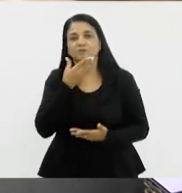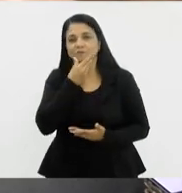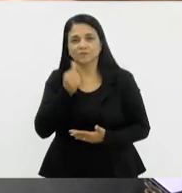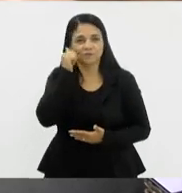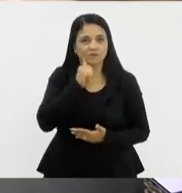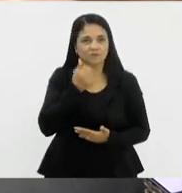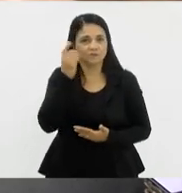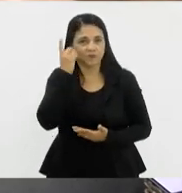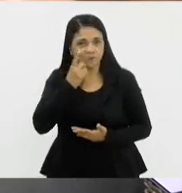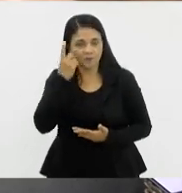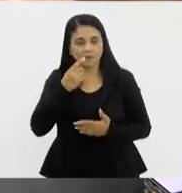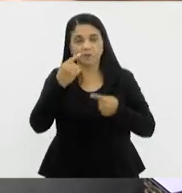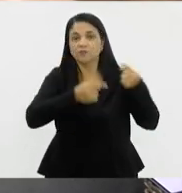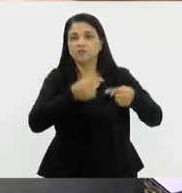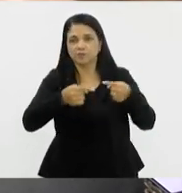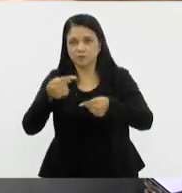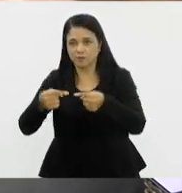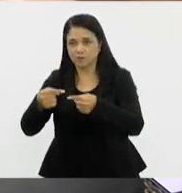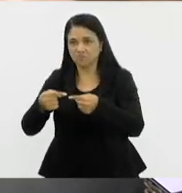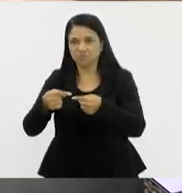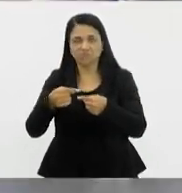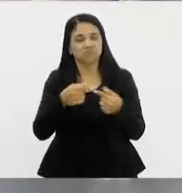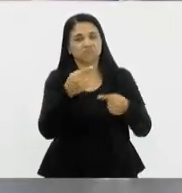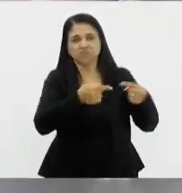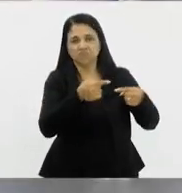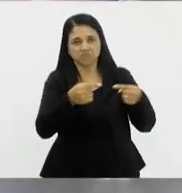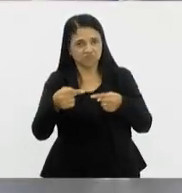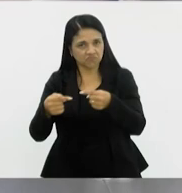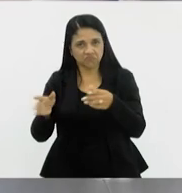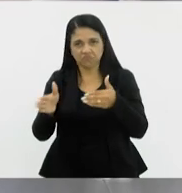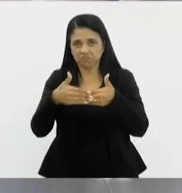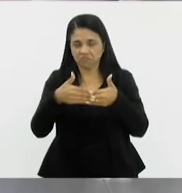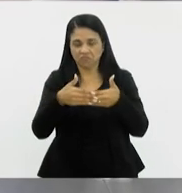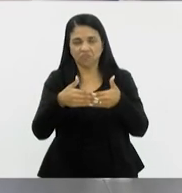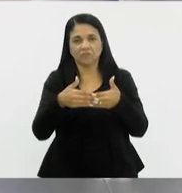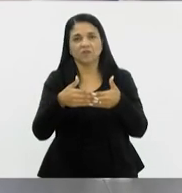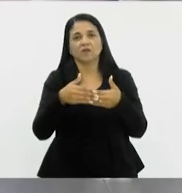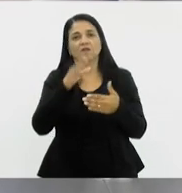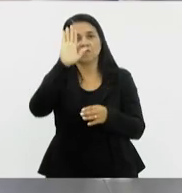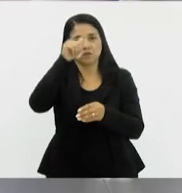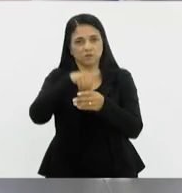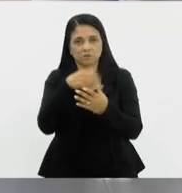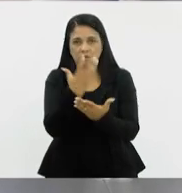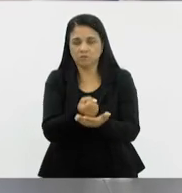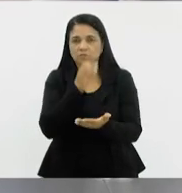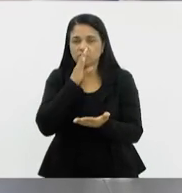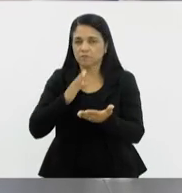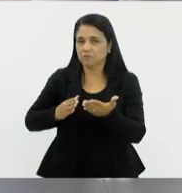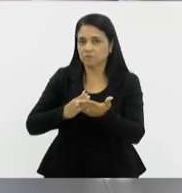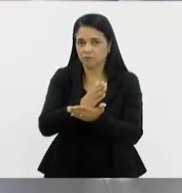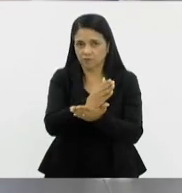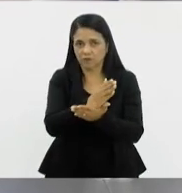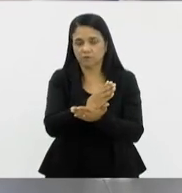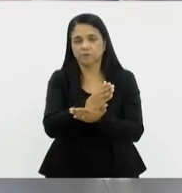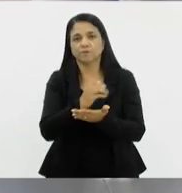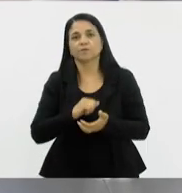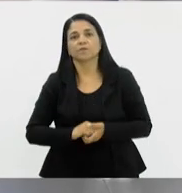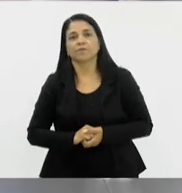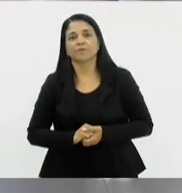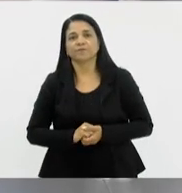deputados. Em discussão. Não havendo quem queira discutir, encerrada a discussão. Em votação, os senhores que aprovam, permaneçam como estão,